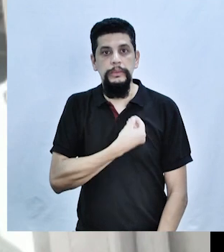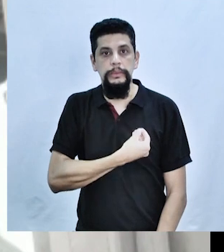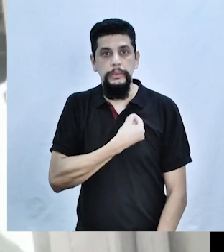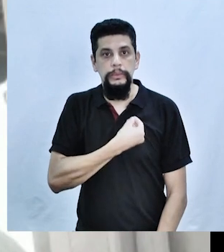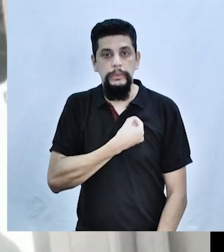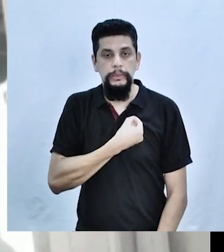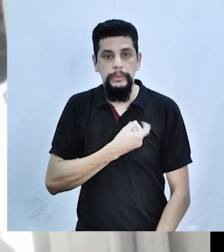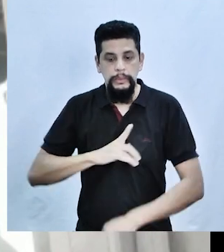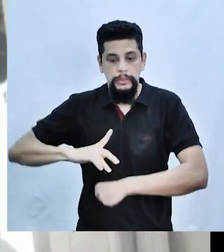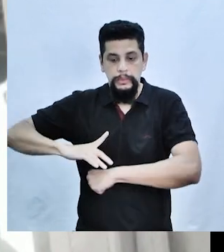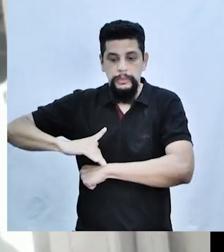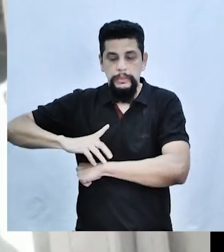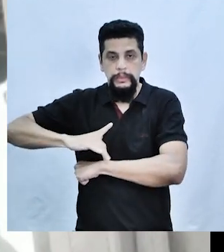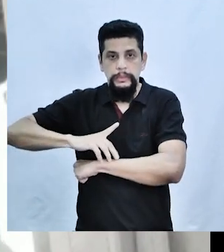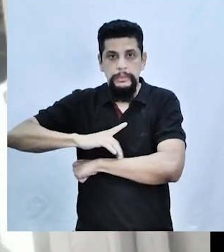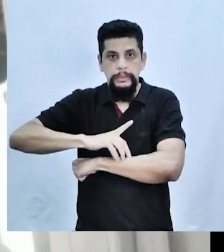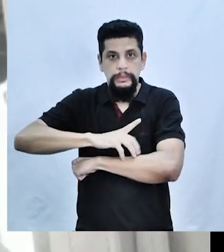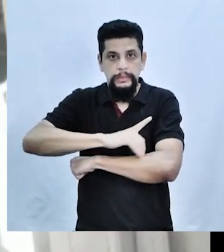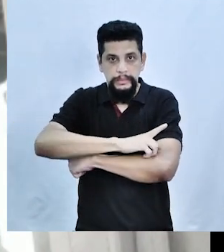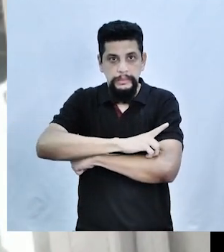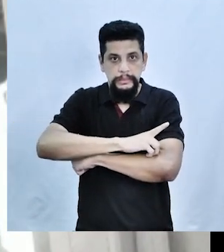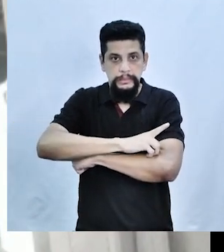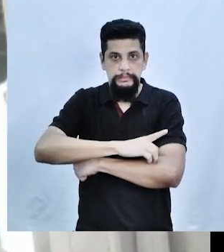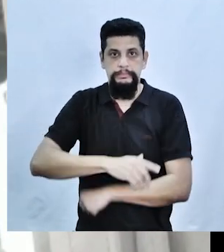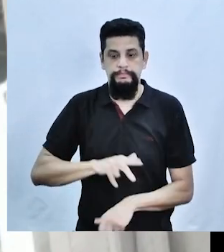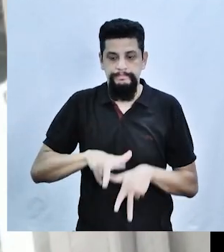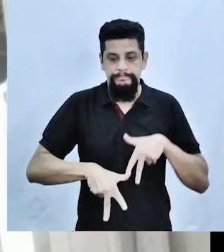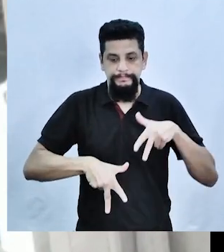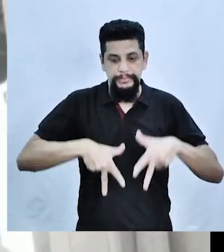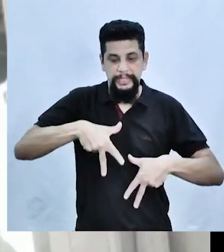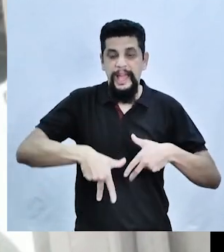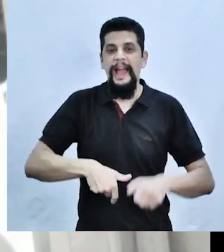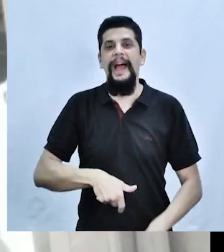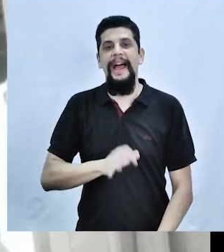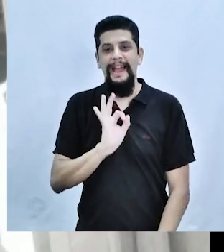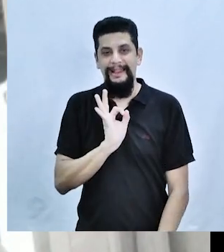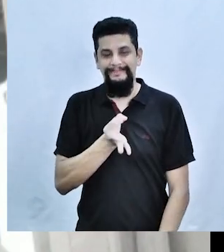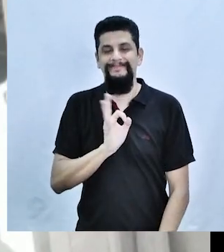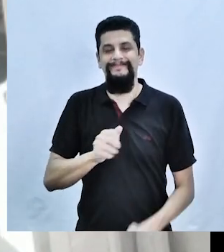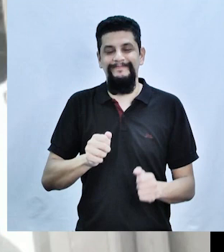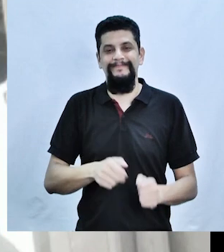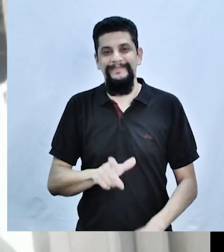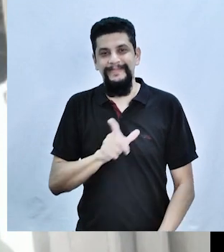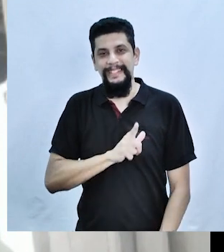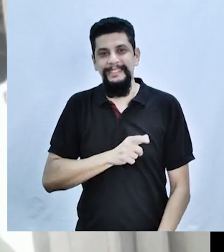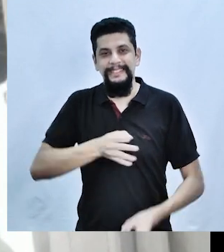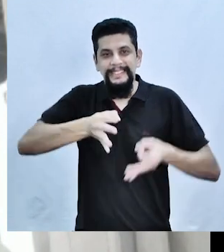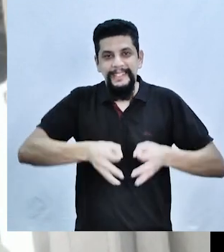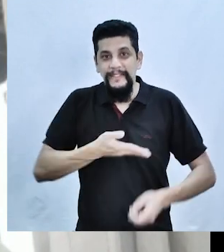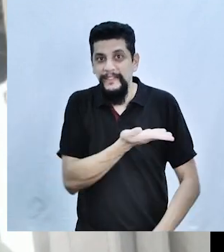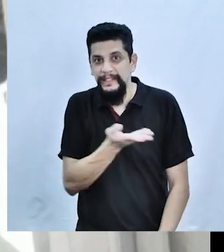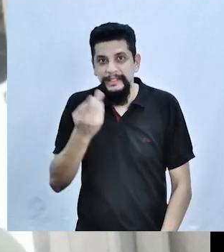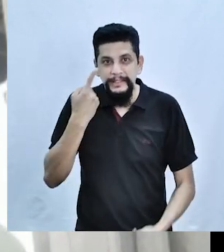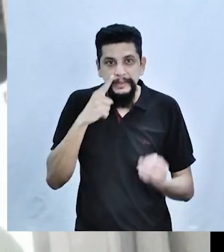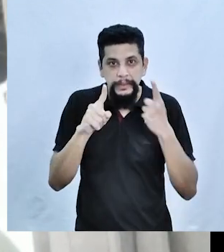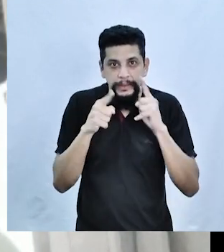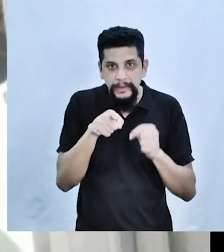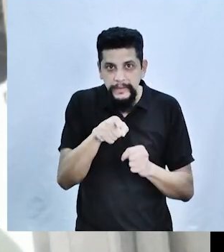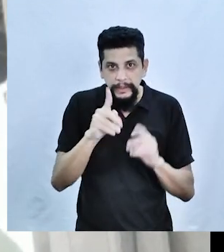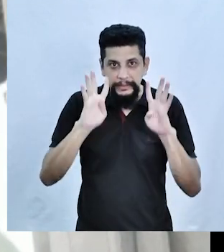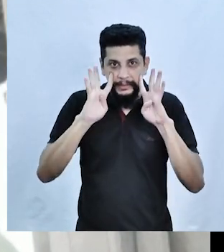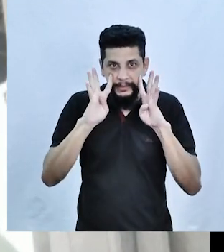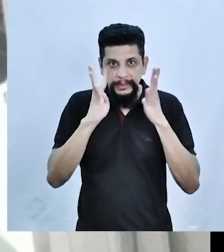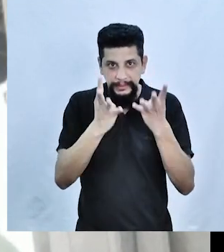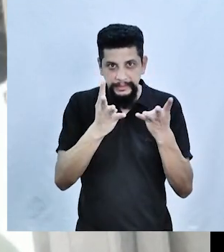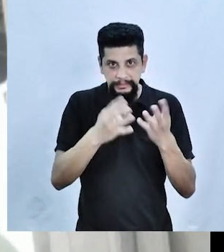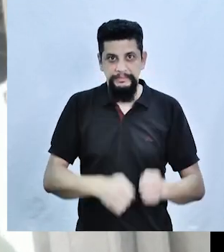onde viveu o dinossauro que andava apoiado em um dedo só. Agora tenho certeza que você descobriu. Então,